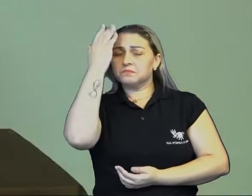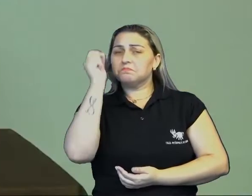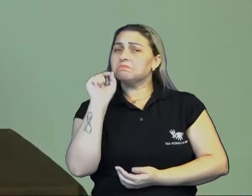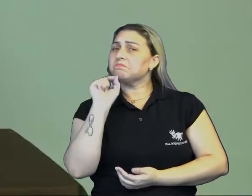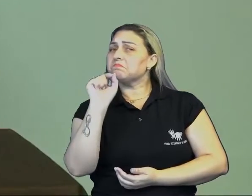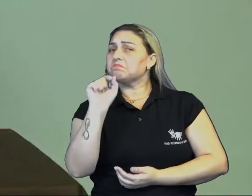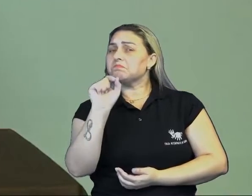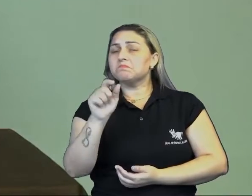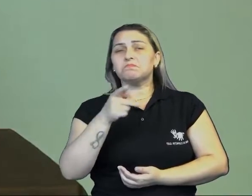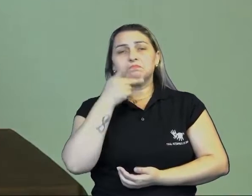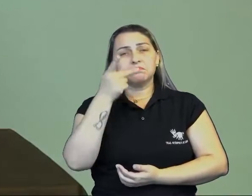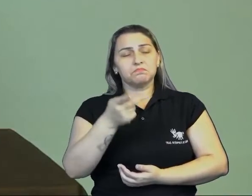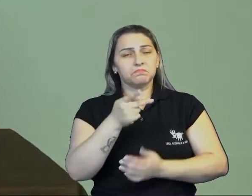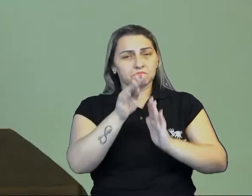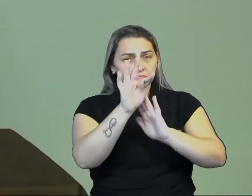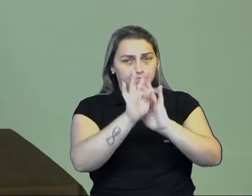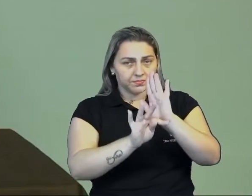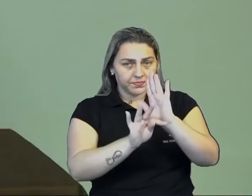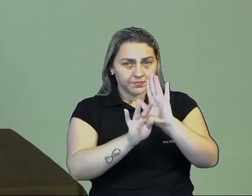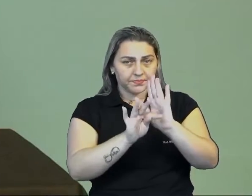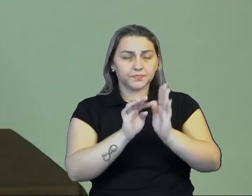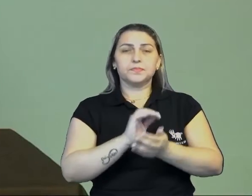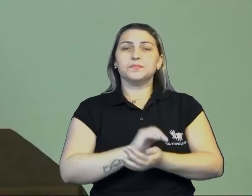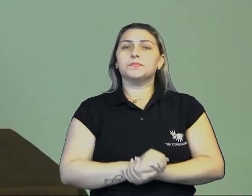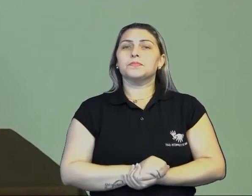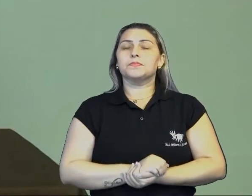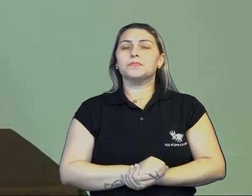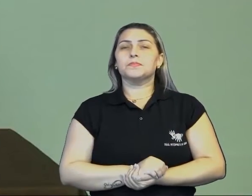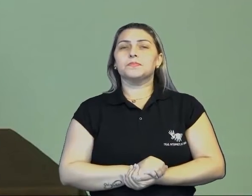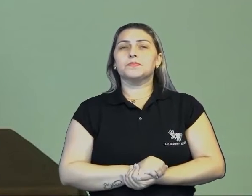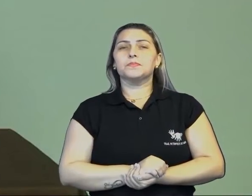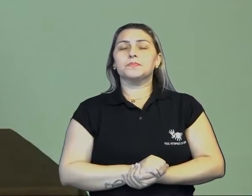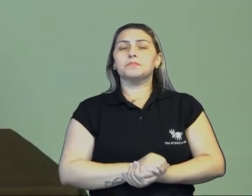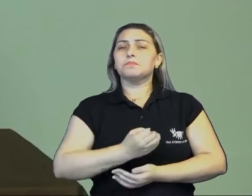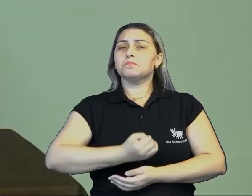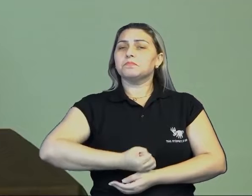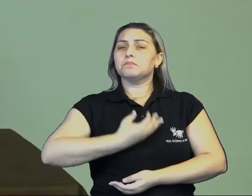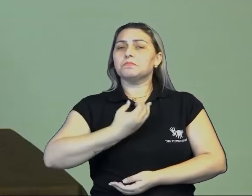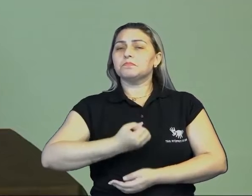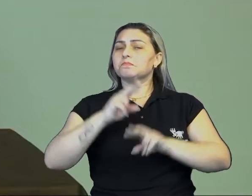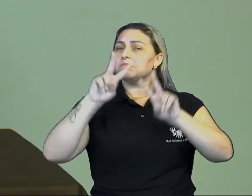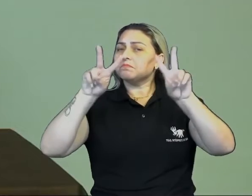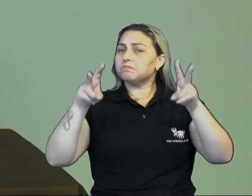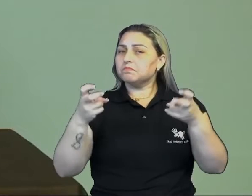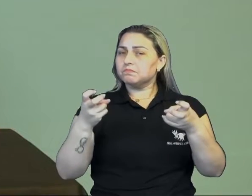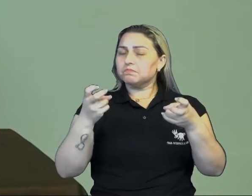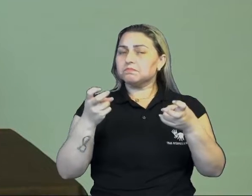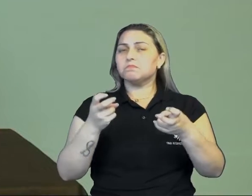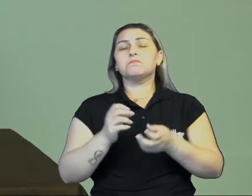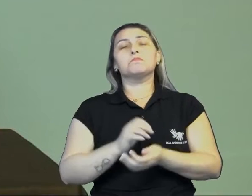que fala esse texto? Do que se trata esse poema?